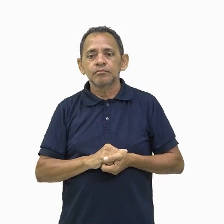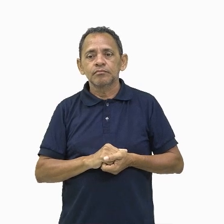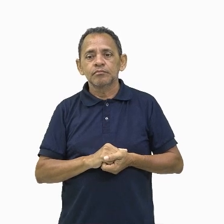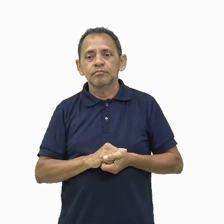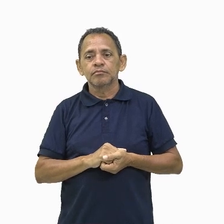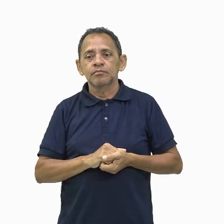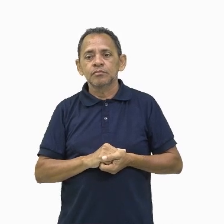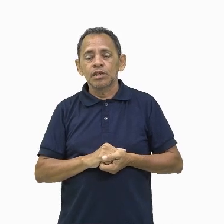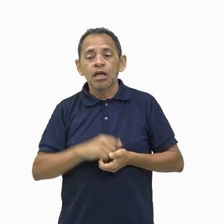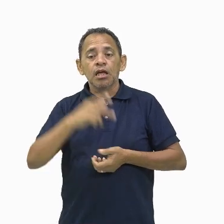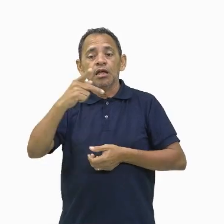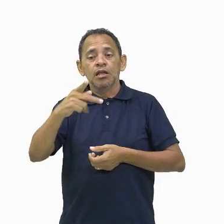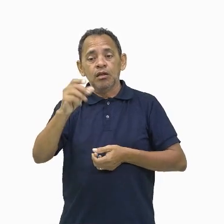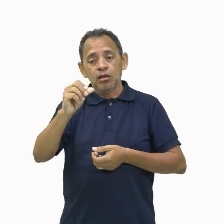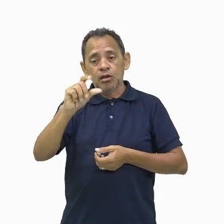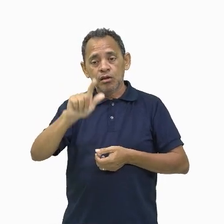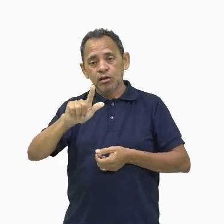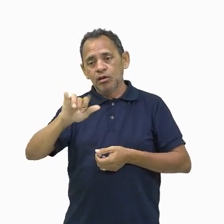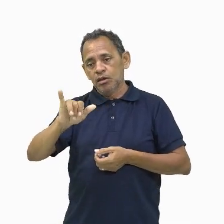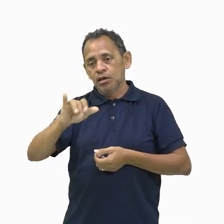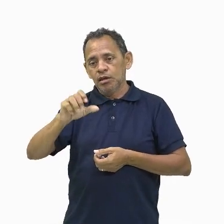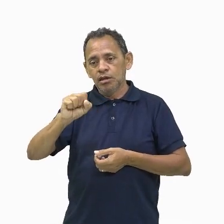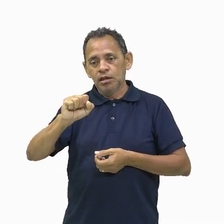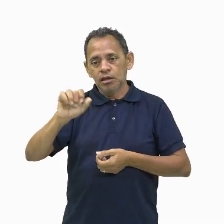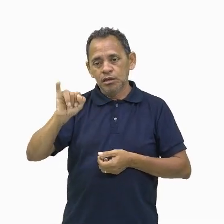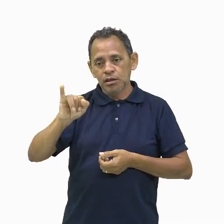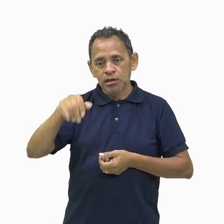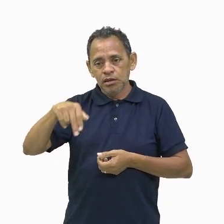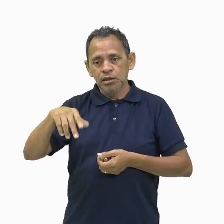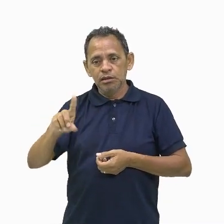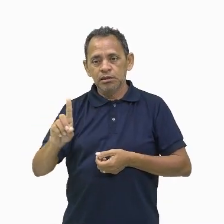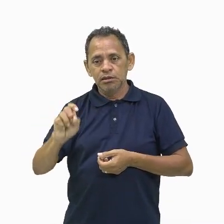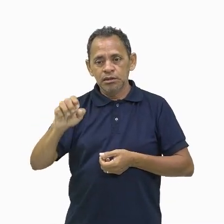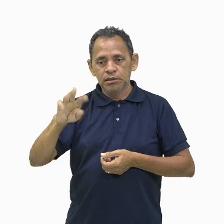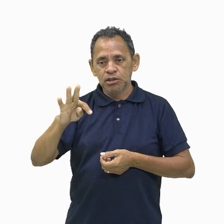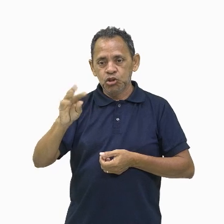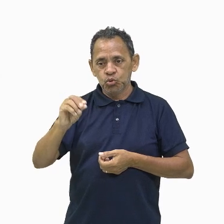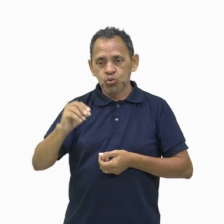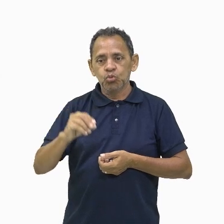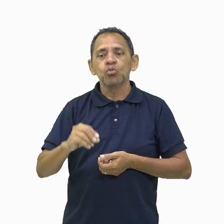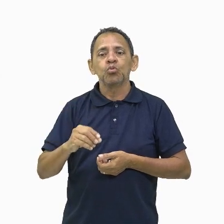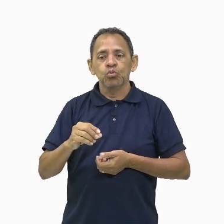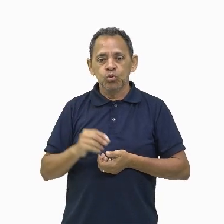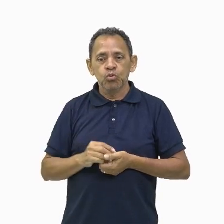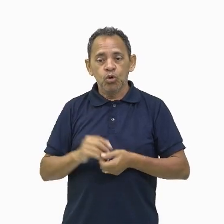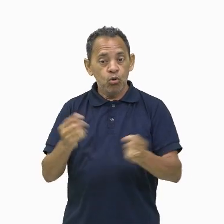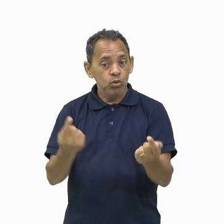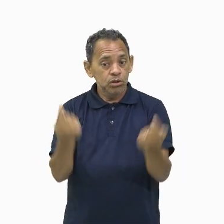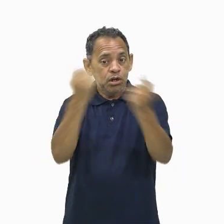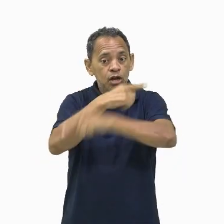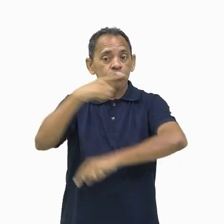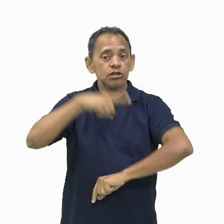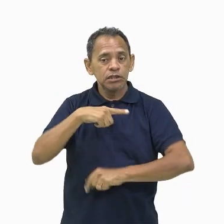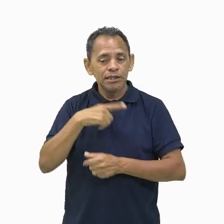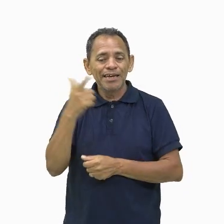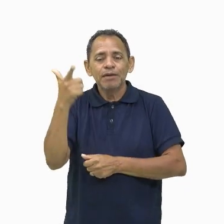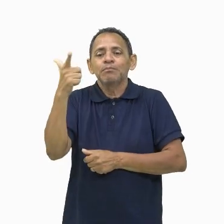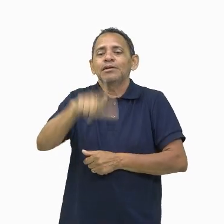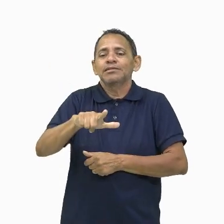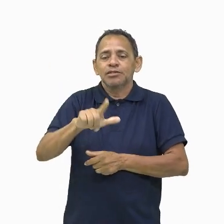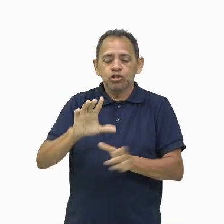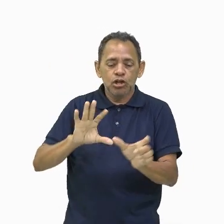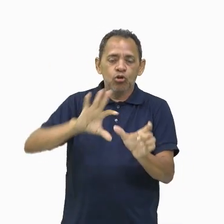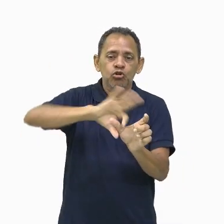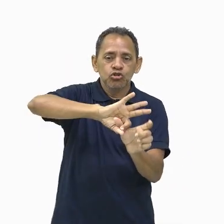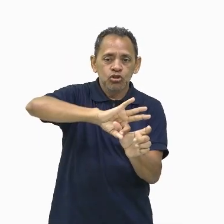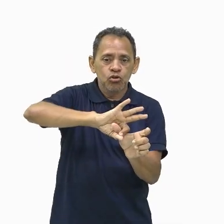contrário, é justamente a figura de construção na qual temos a repetição da conjunção